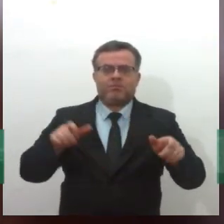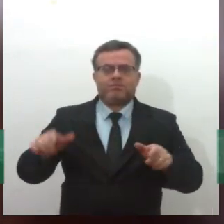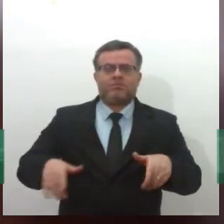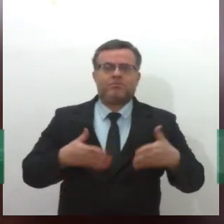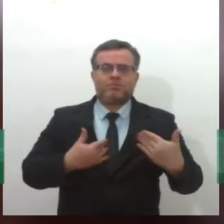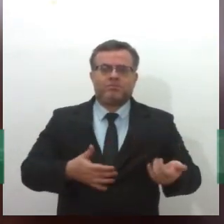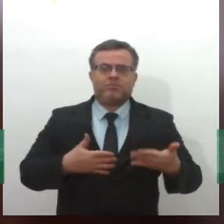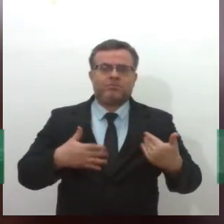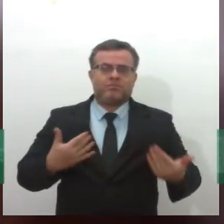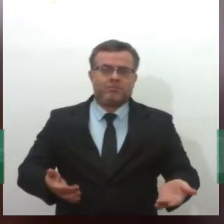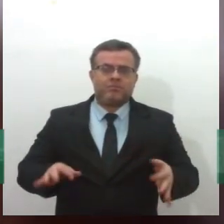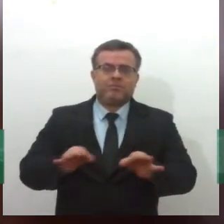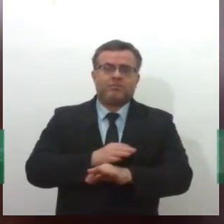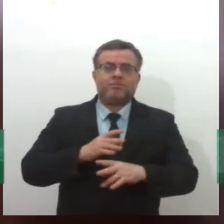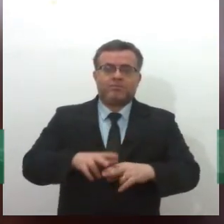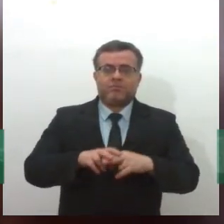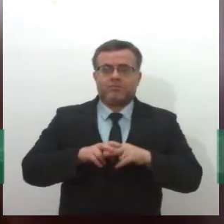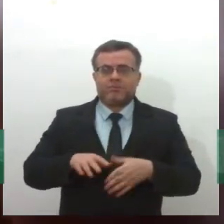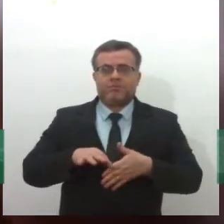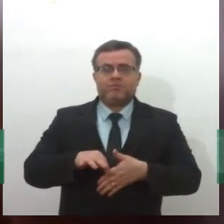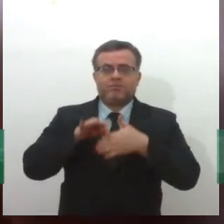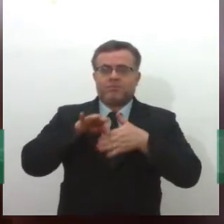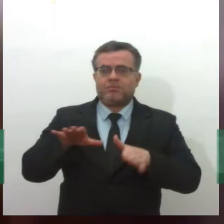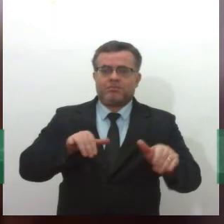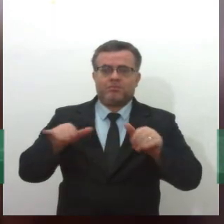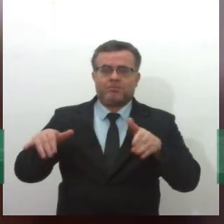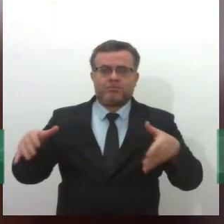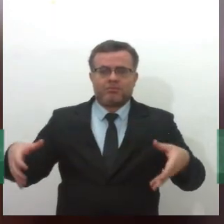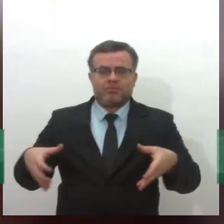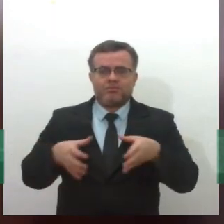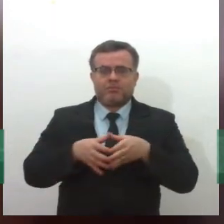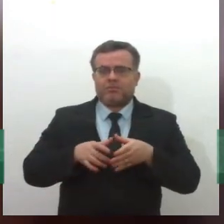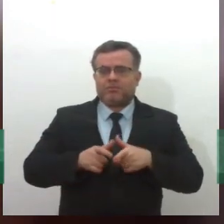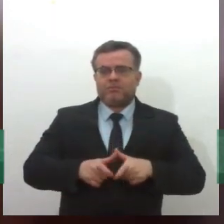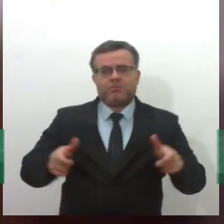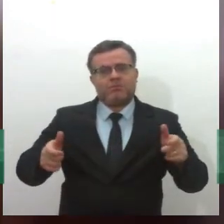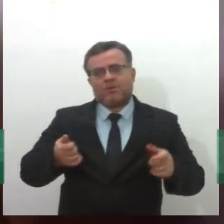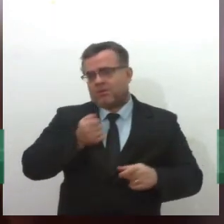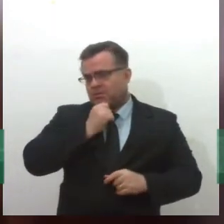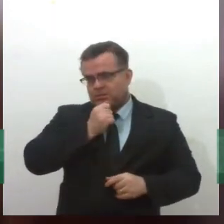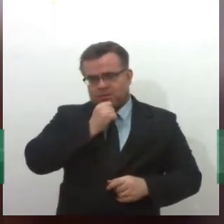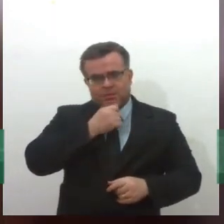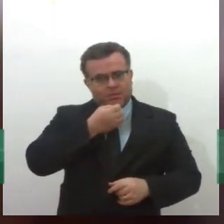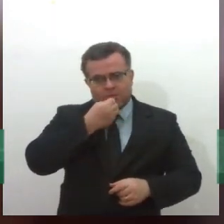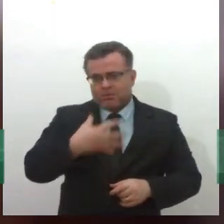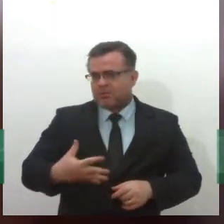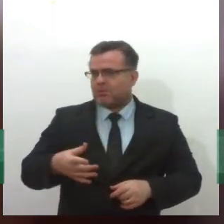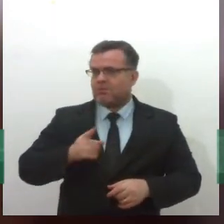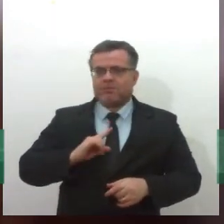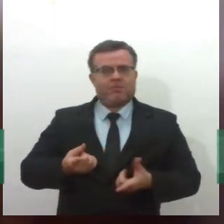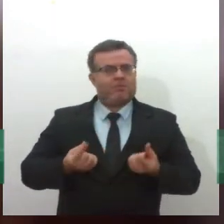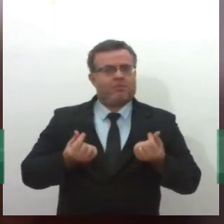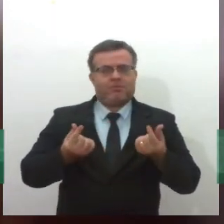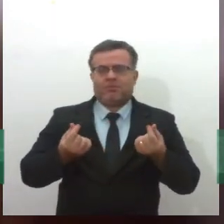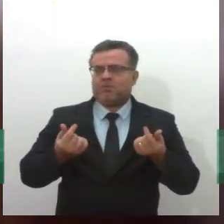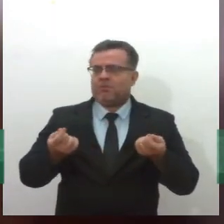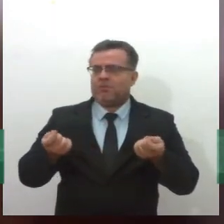essas lideranças que, em sua maioria, não têm uma condição financeira ou uma campanha que vai